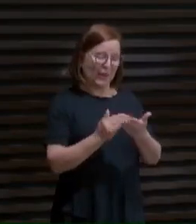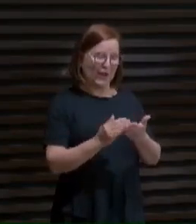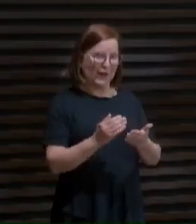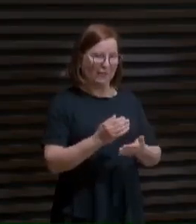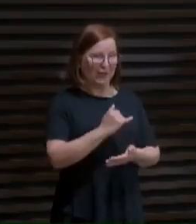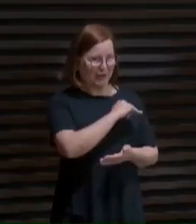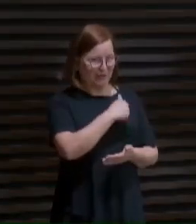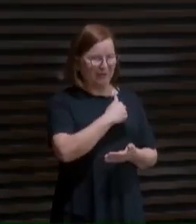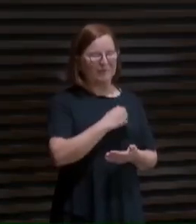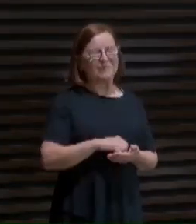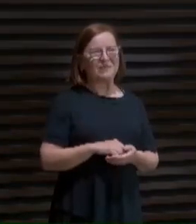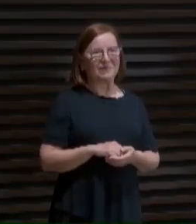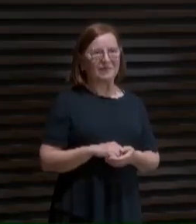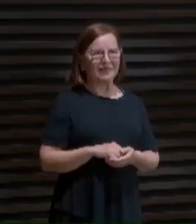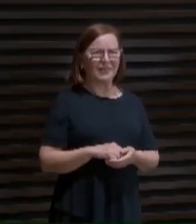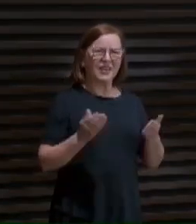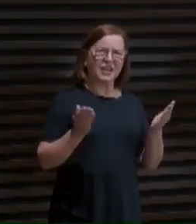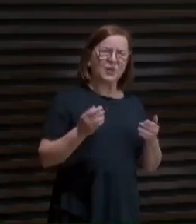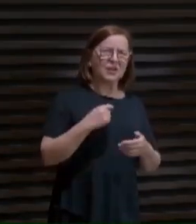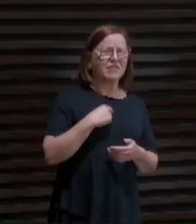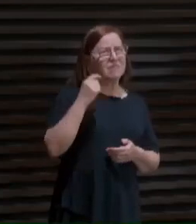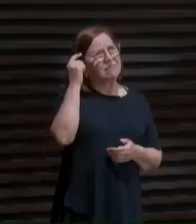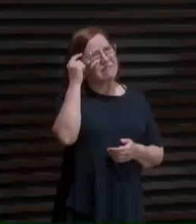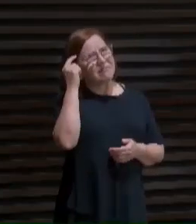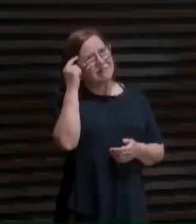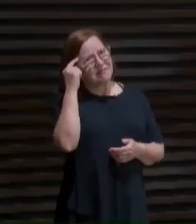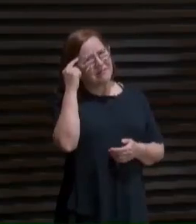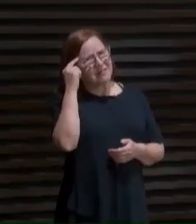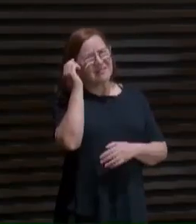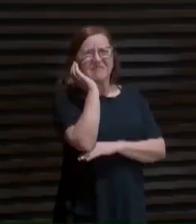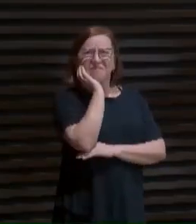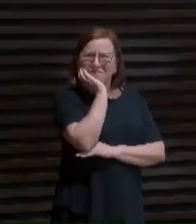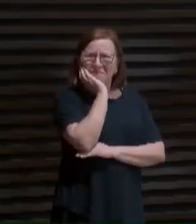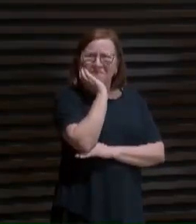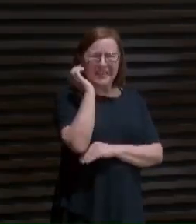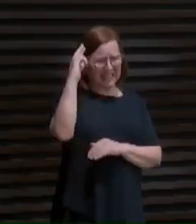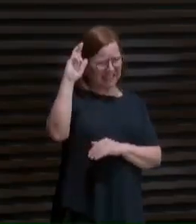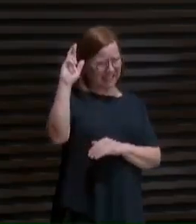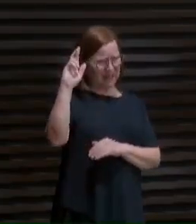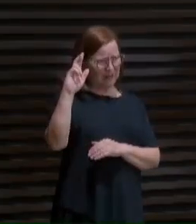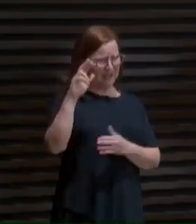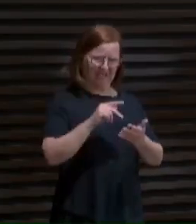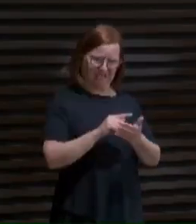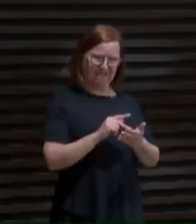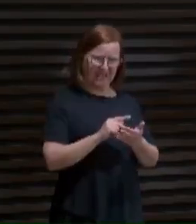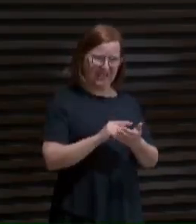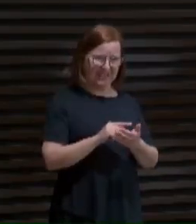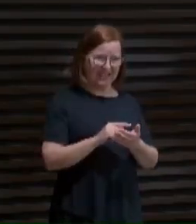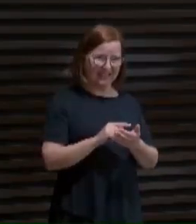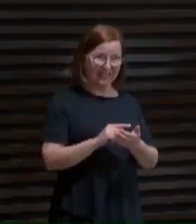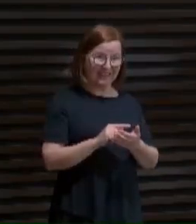E mais agora eu fico assim pensando, Senhor, não é verdade que a coisa está muito